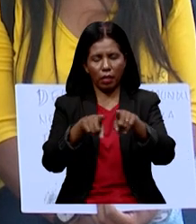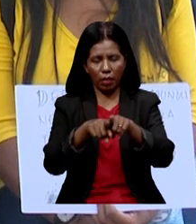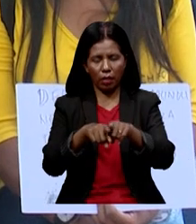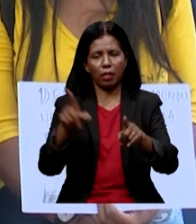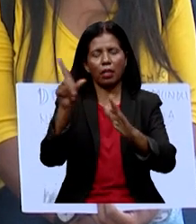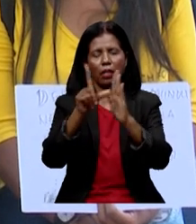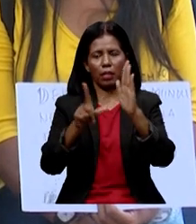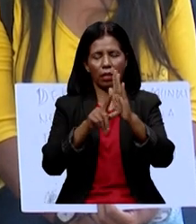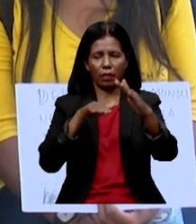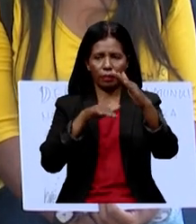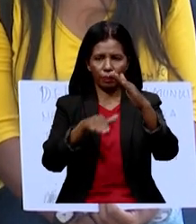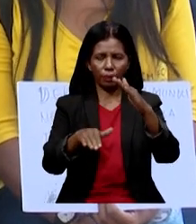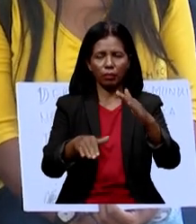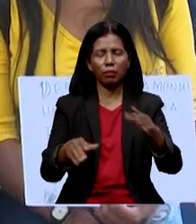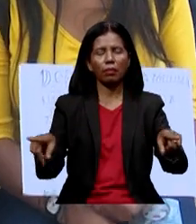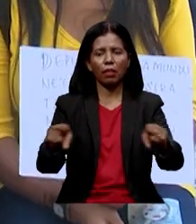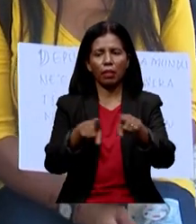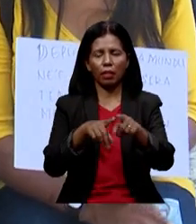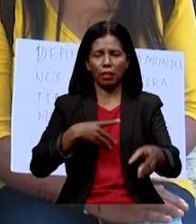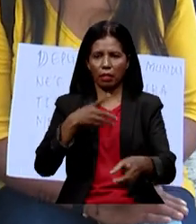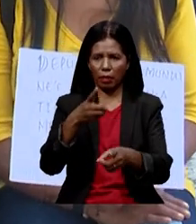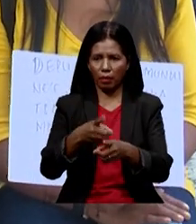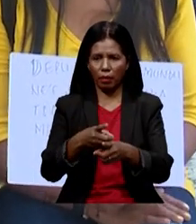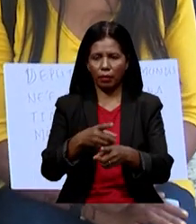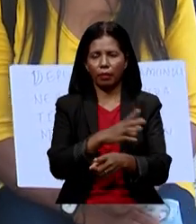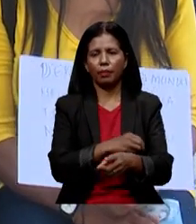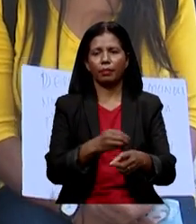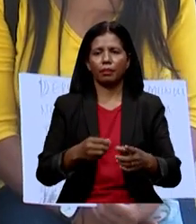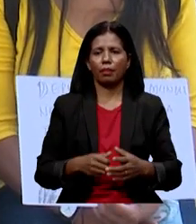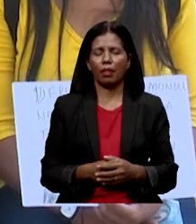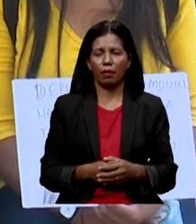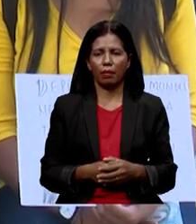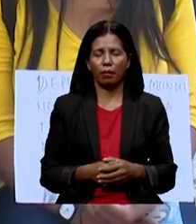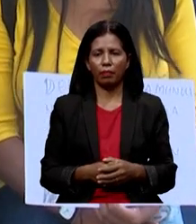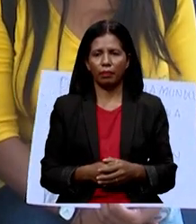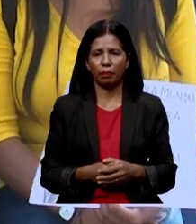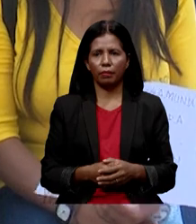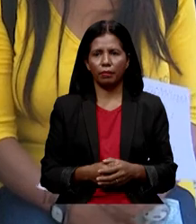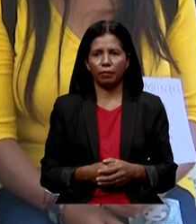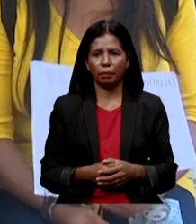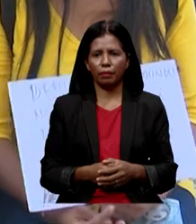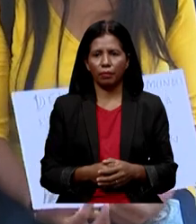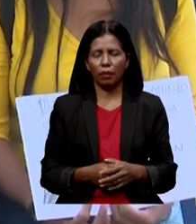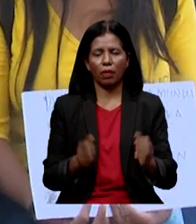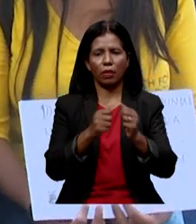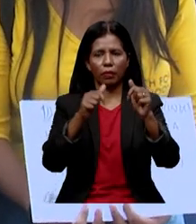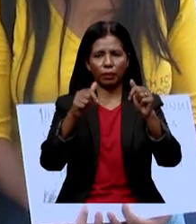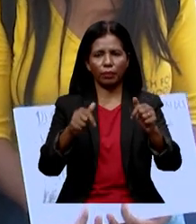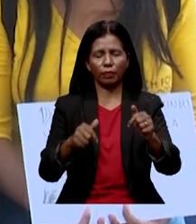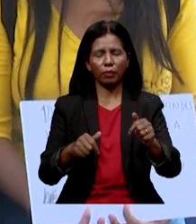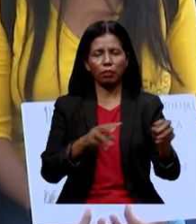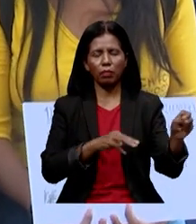lei, gozam dos mesmos direitos e estão sujeitos aos mesmos deveres. Hoi irané, maka